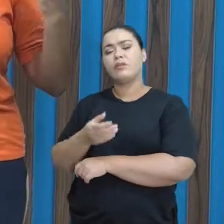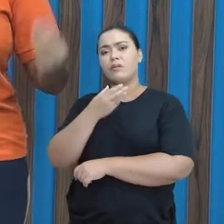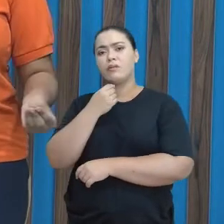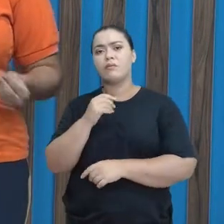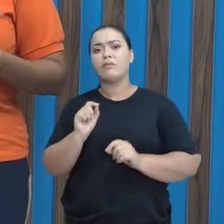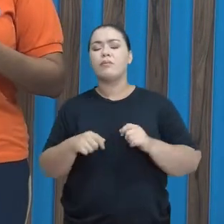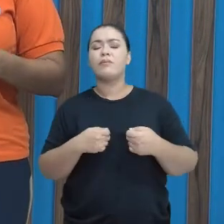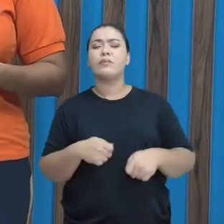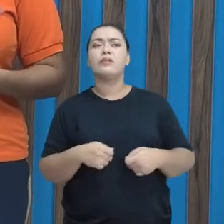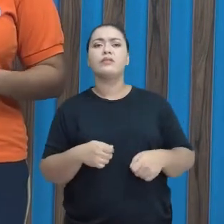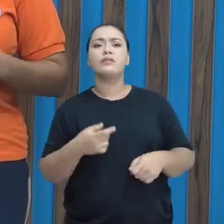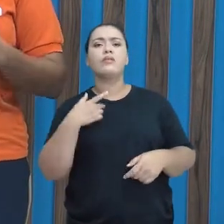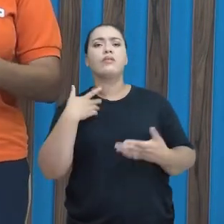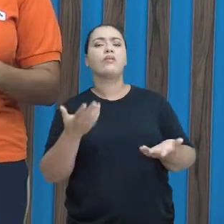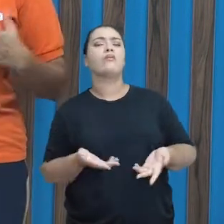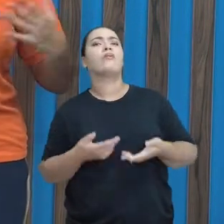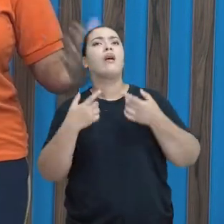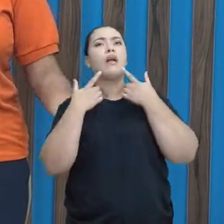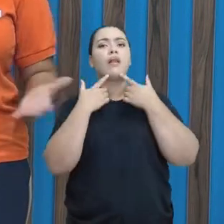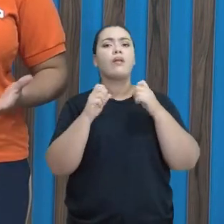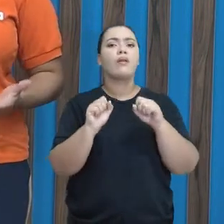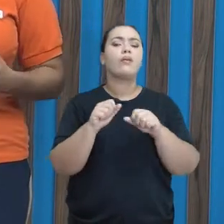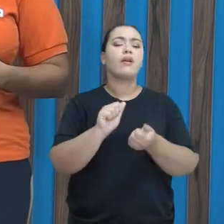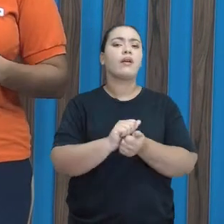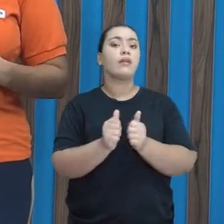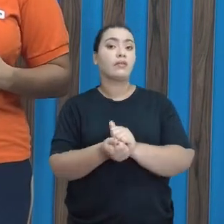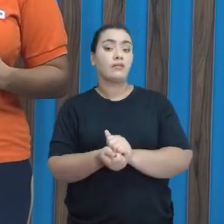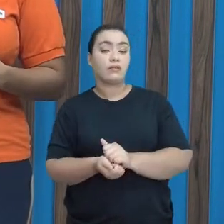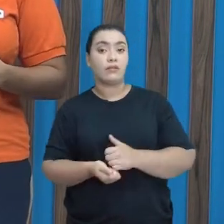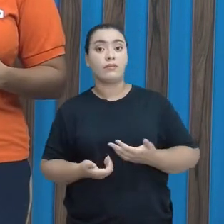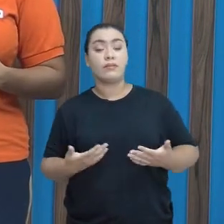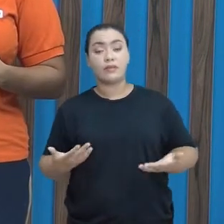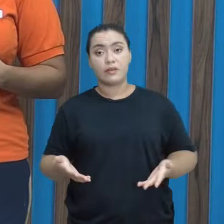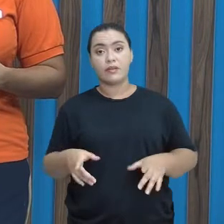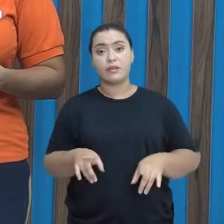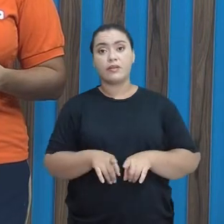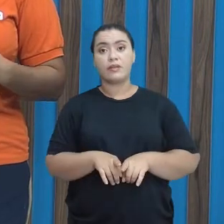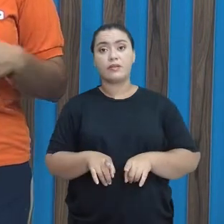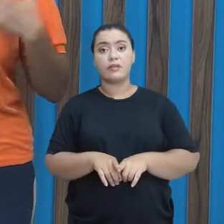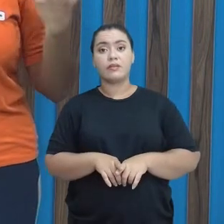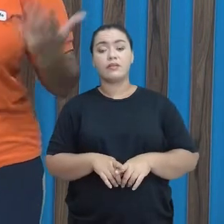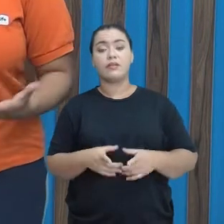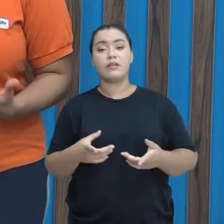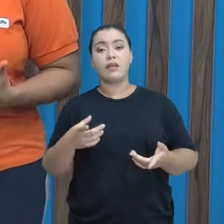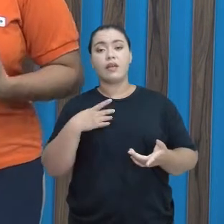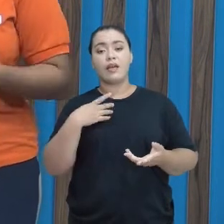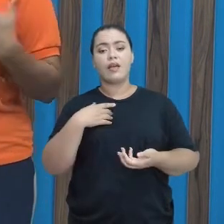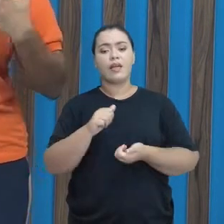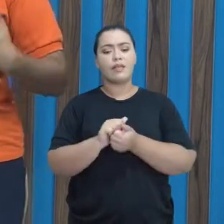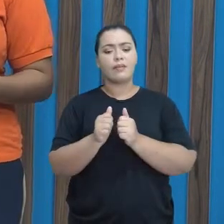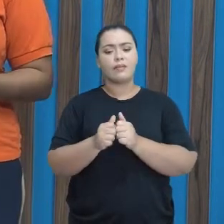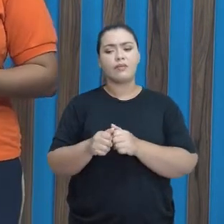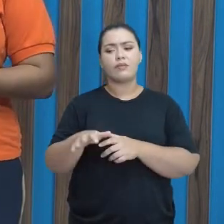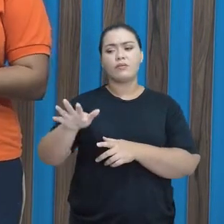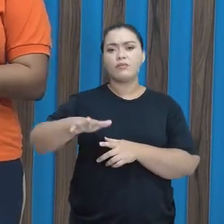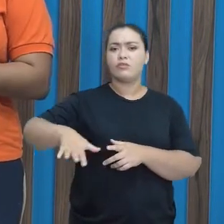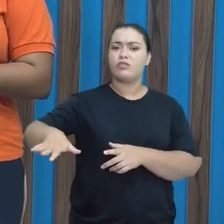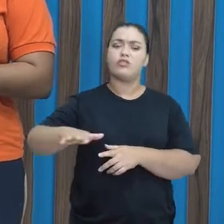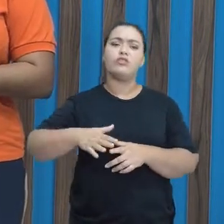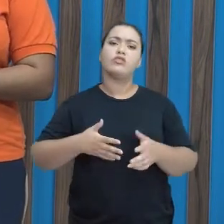precise moderar a minha linguagem, eu preciso adaptá-la a um público mais jovem, a um